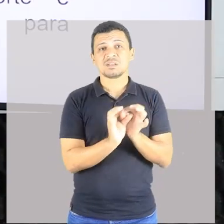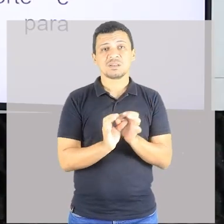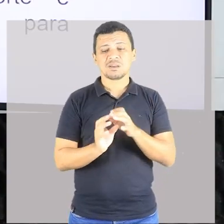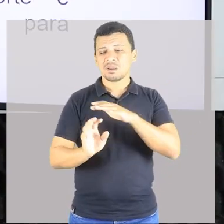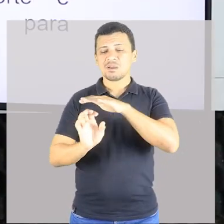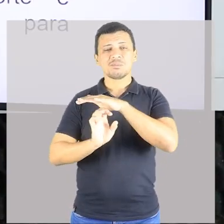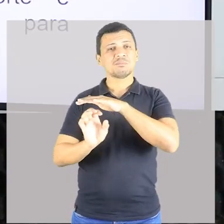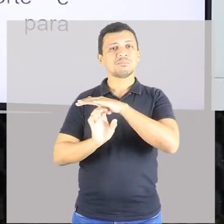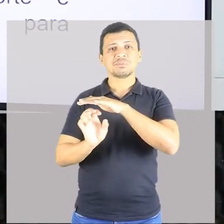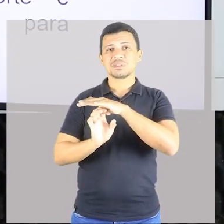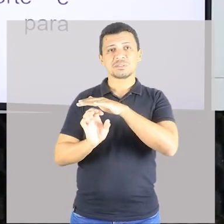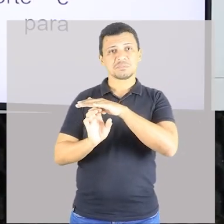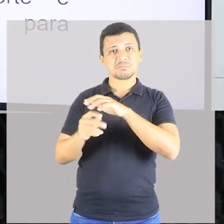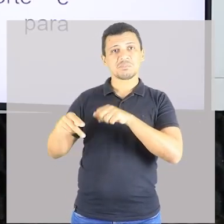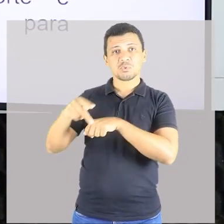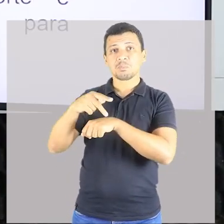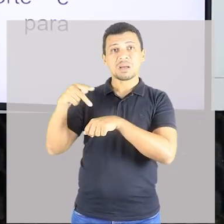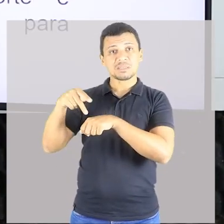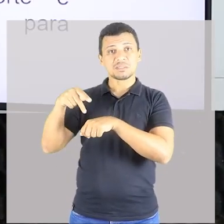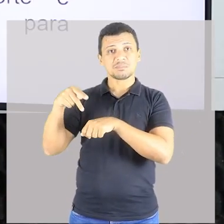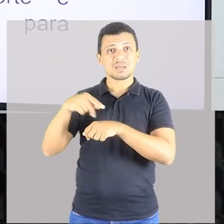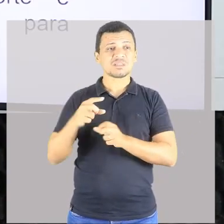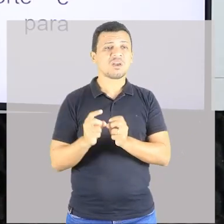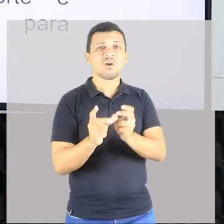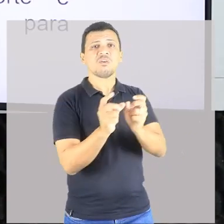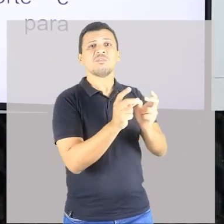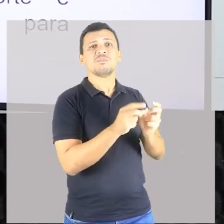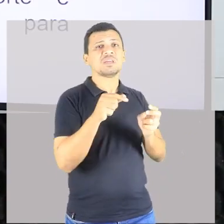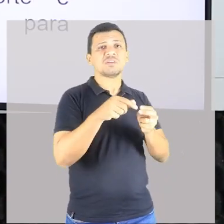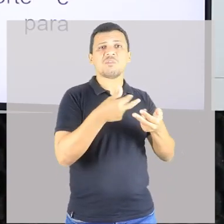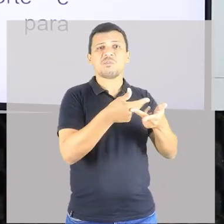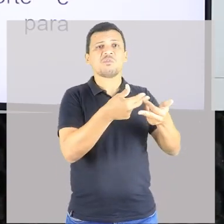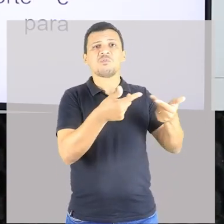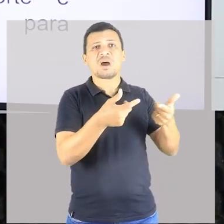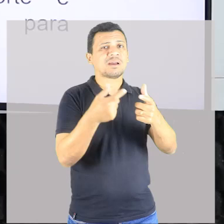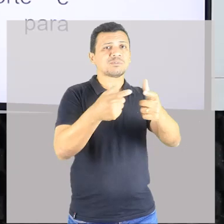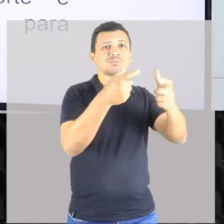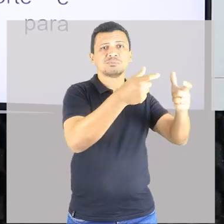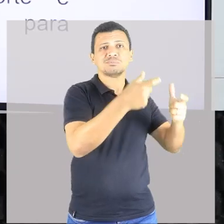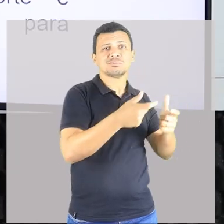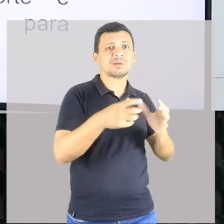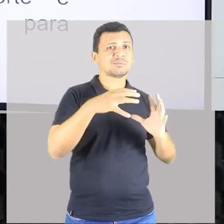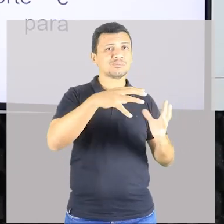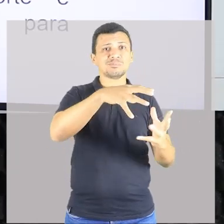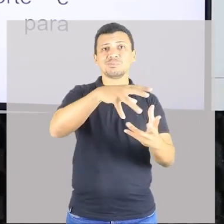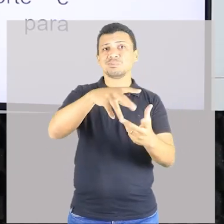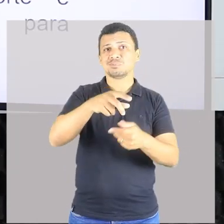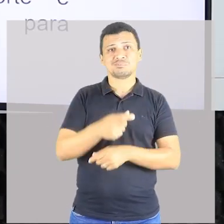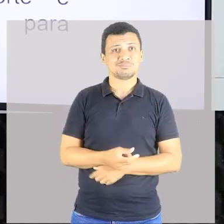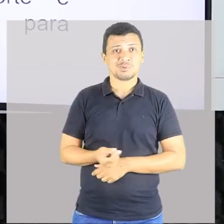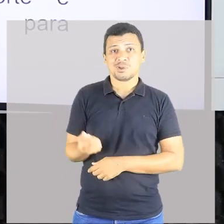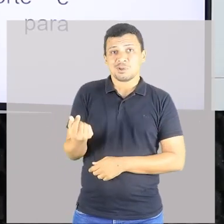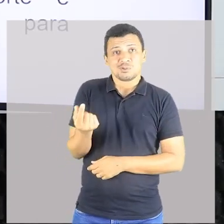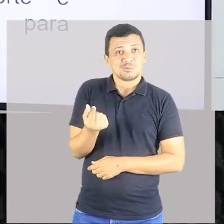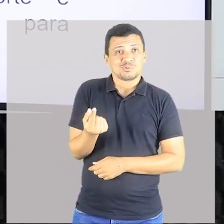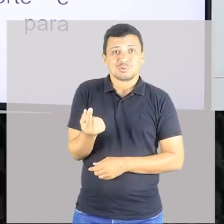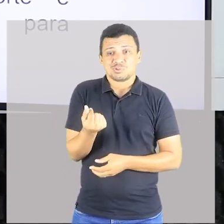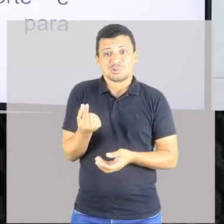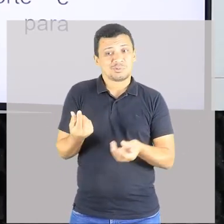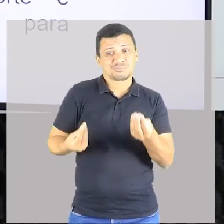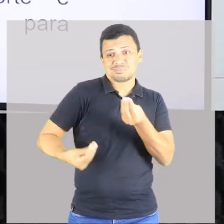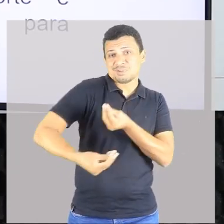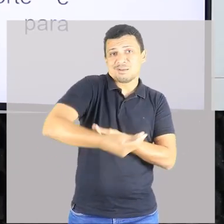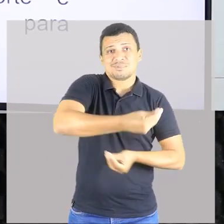empresas que são de um país, mas vendem seus produtos em variadas partes do mundo. E o capital circula, ou seja, o dinheiro circula entre